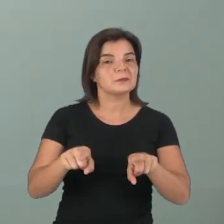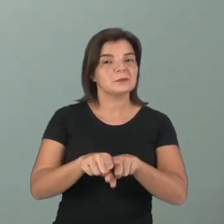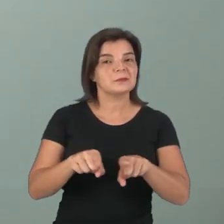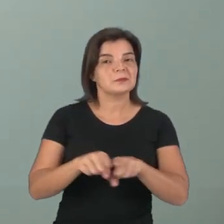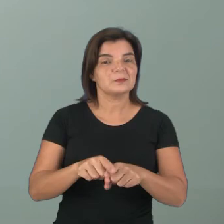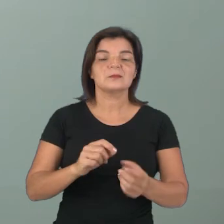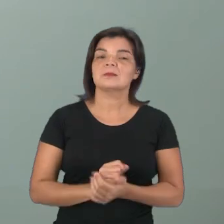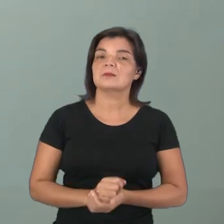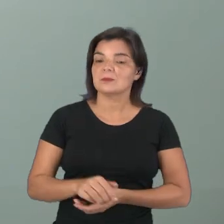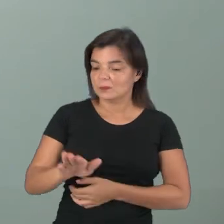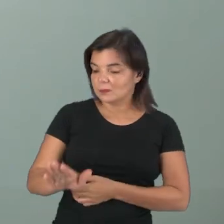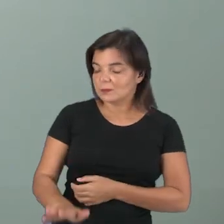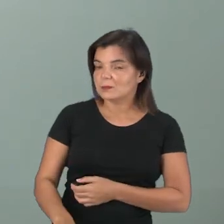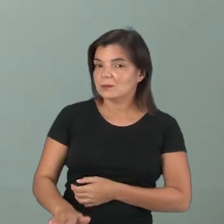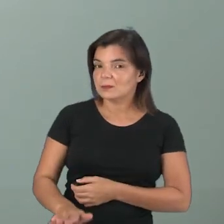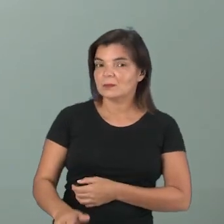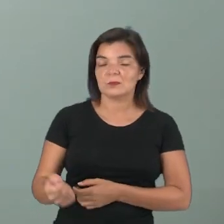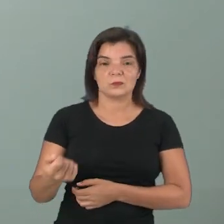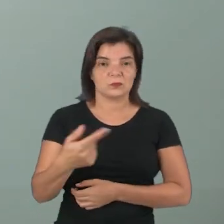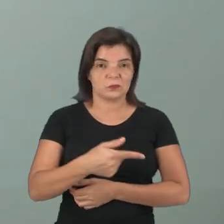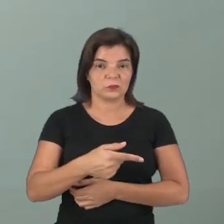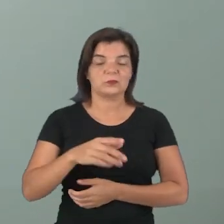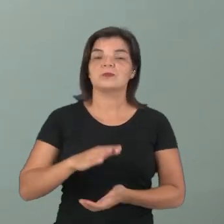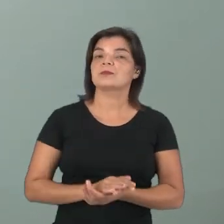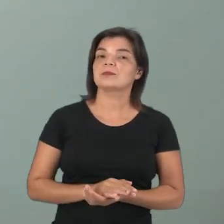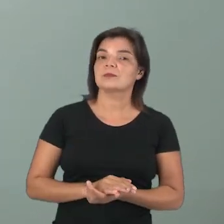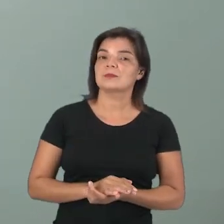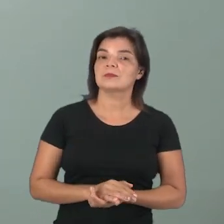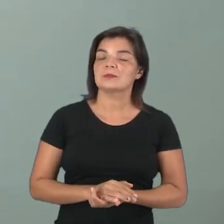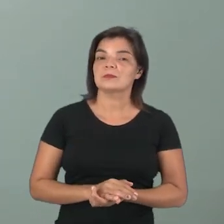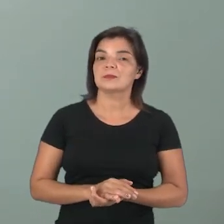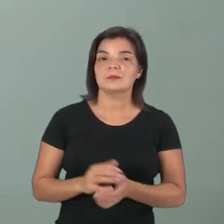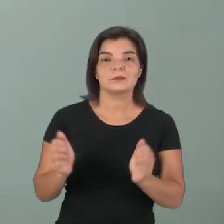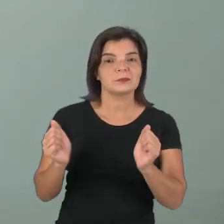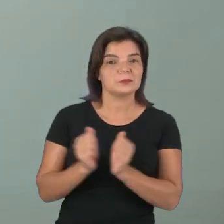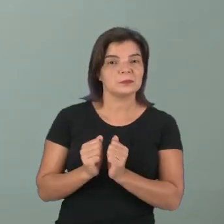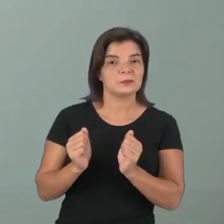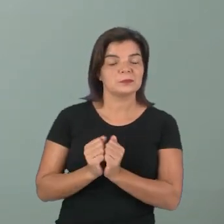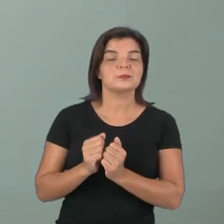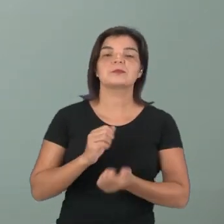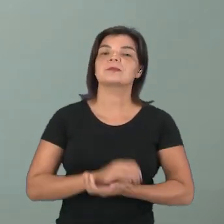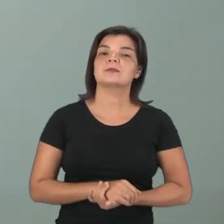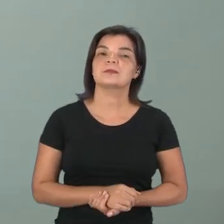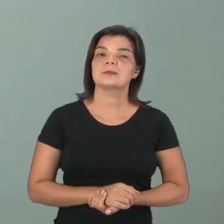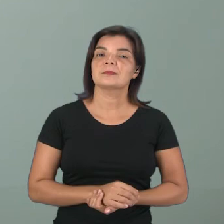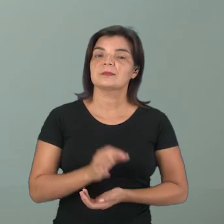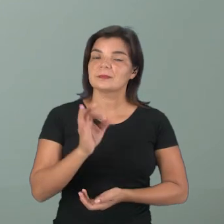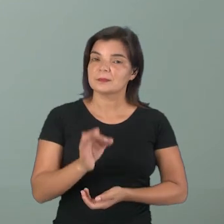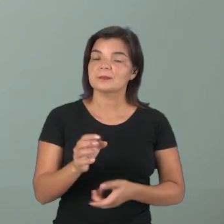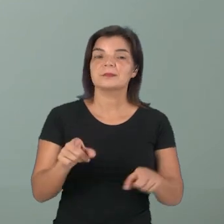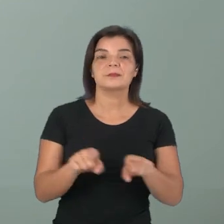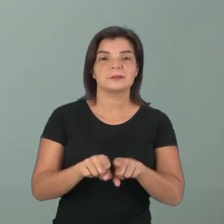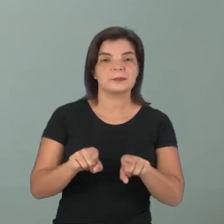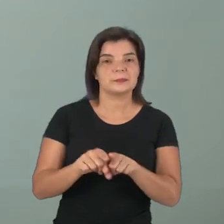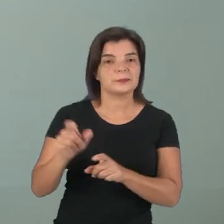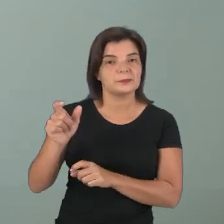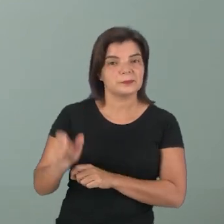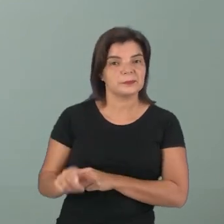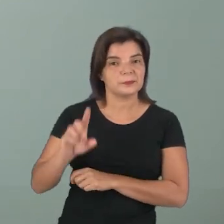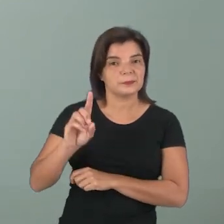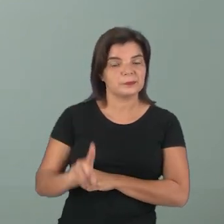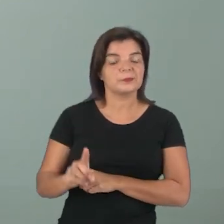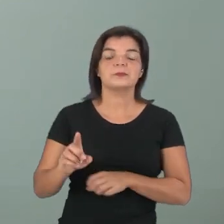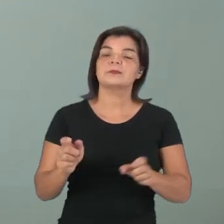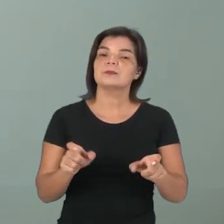que ela é mais baixa que a criança que está ao seu lado, certo? Tanto a que está ao lado